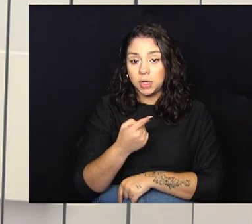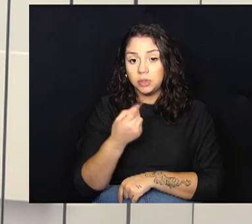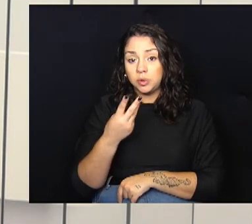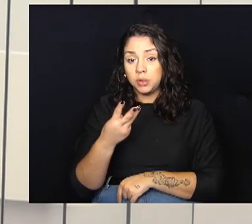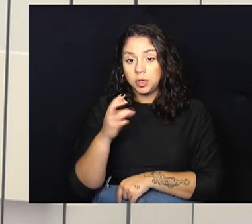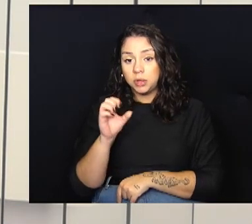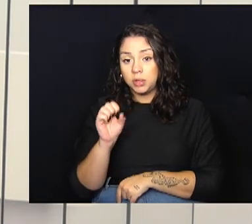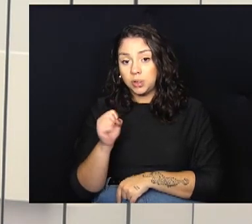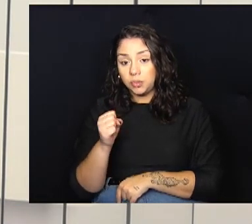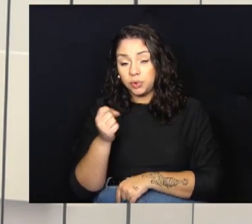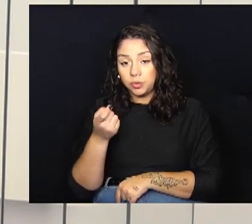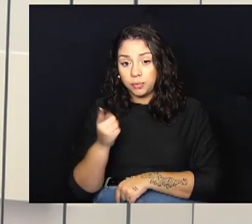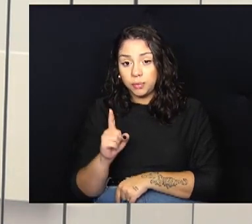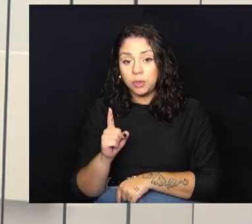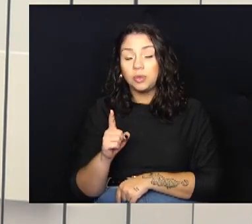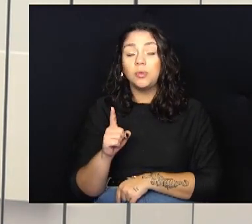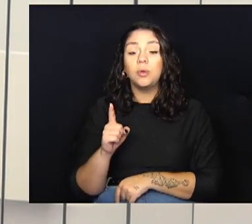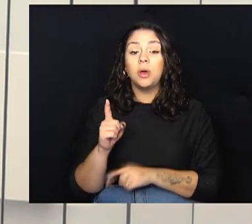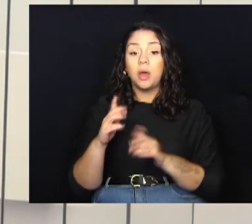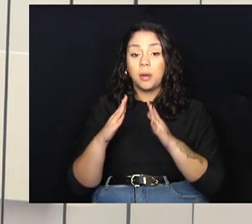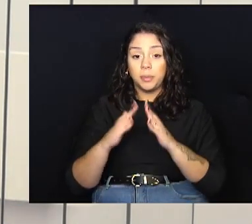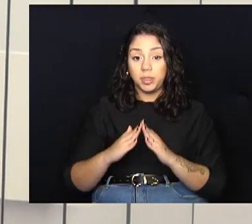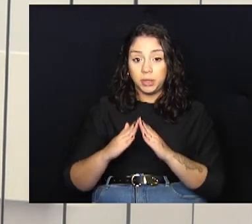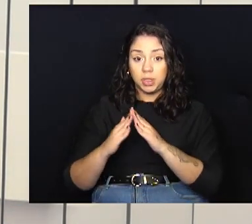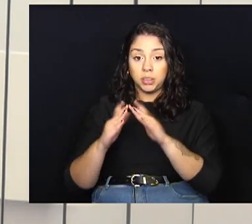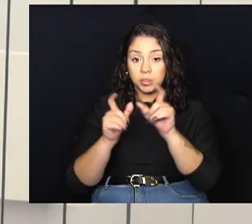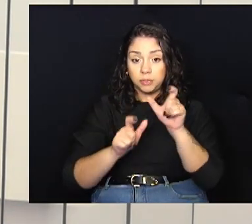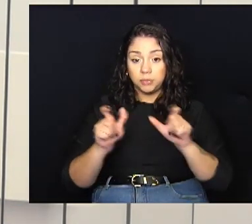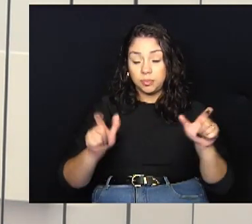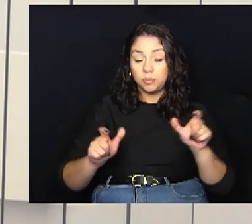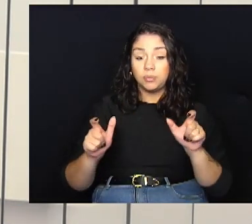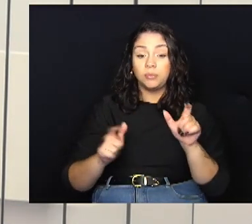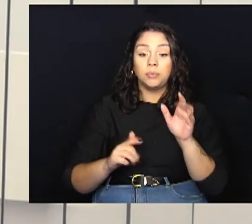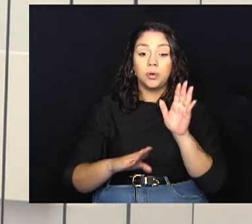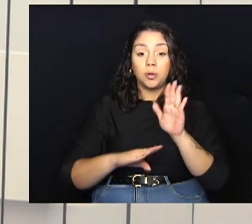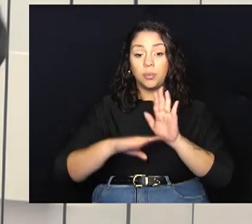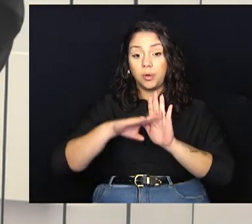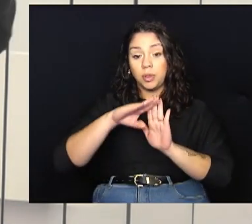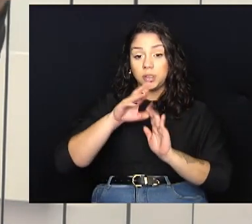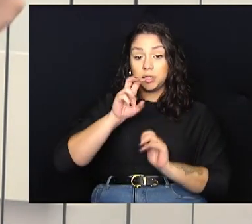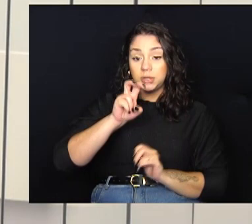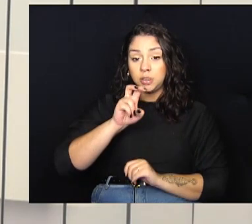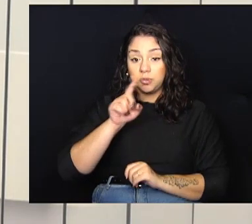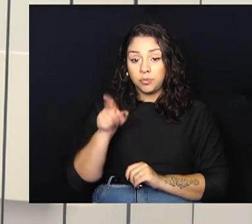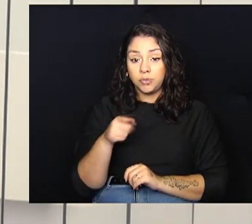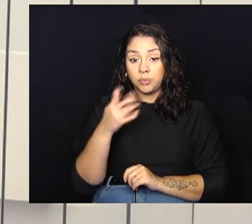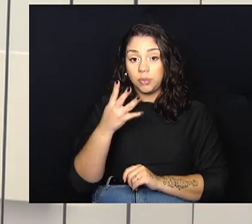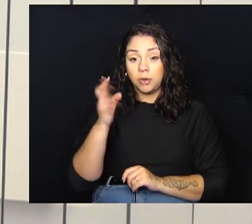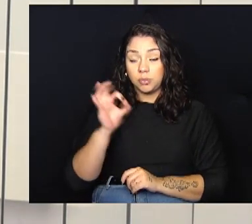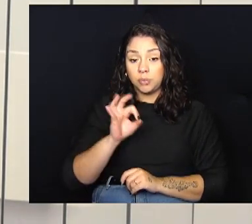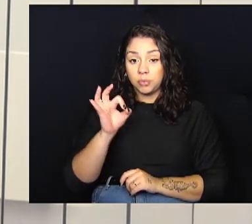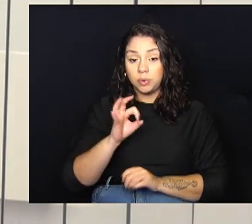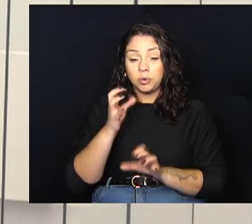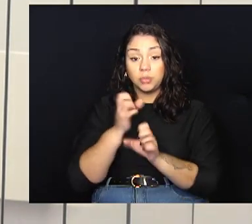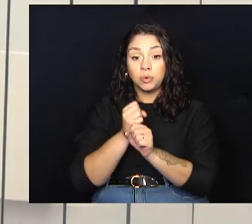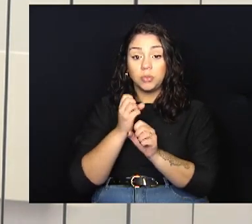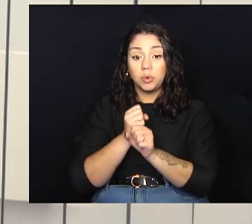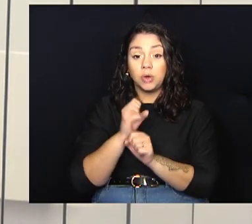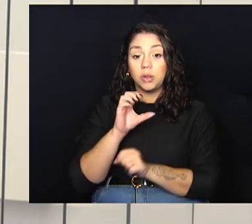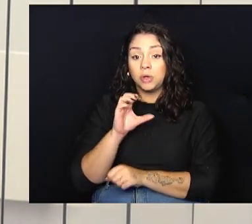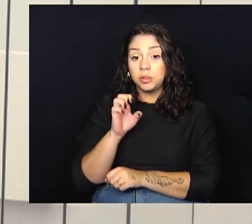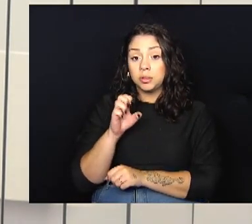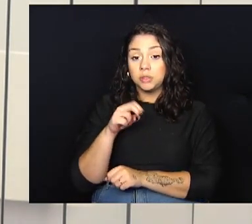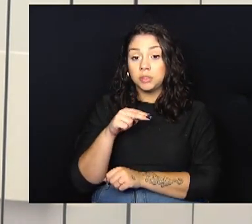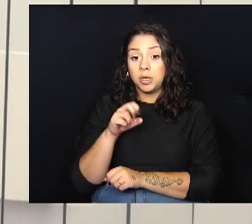138.309 habitantes é um aumento de 5,4% em relação ao senso anterior de